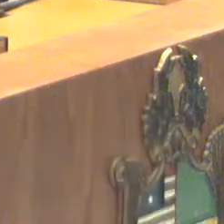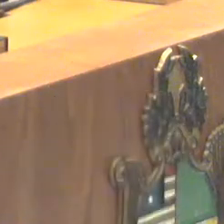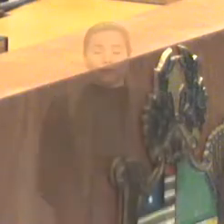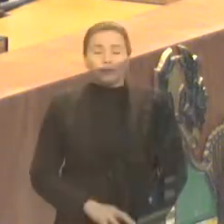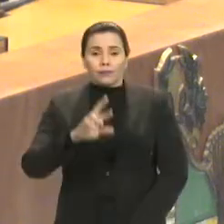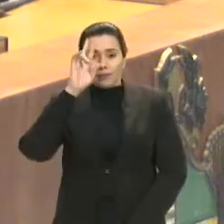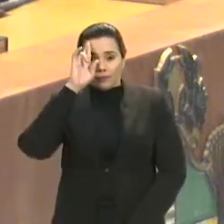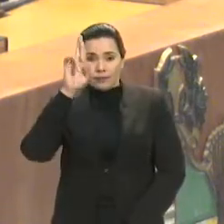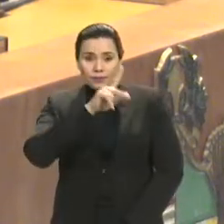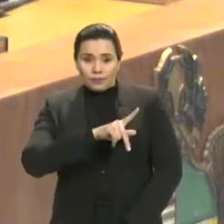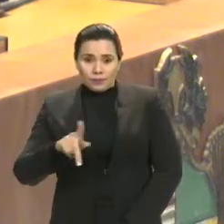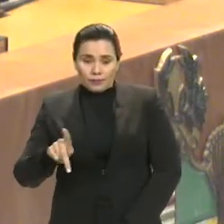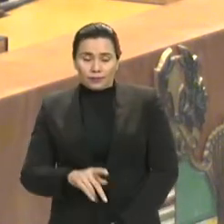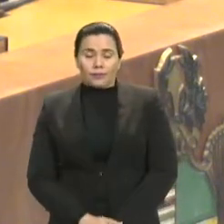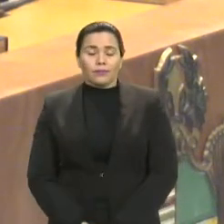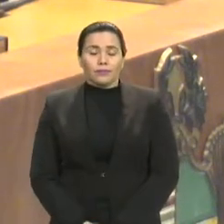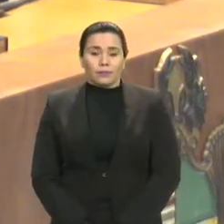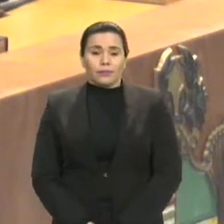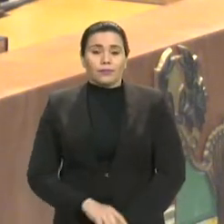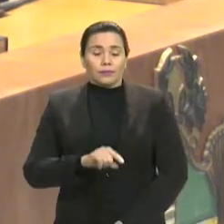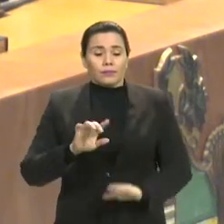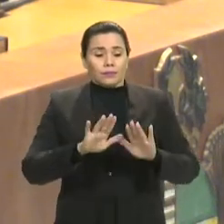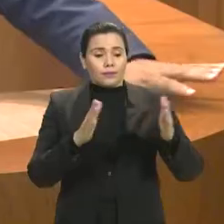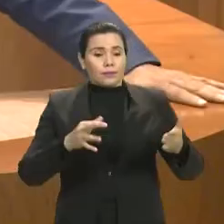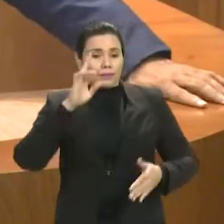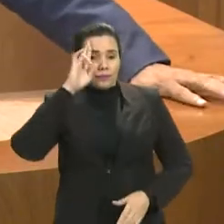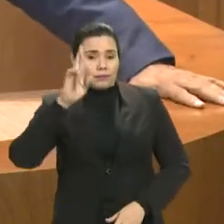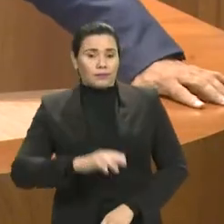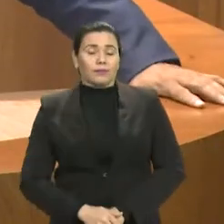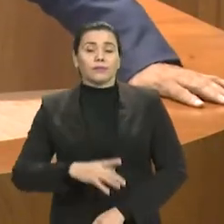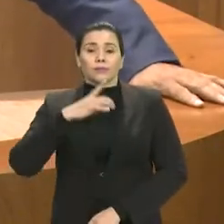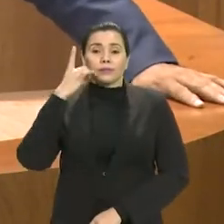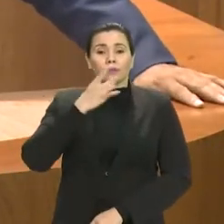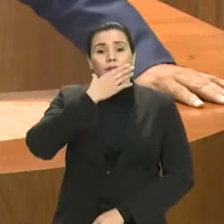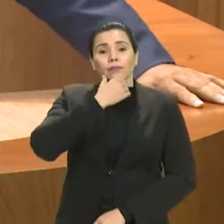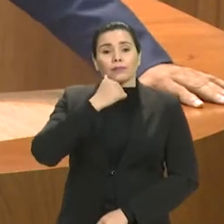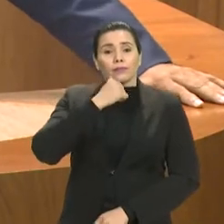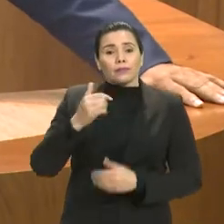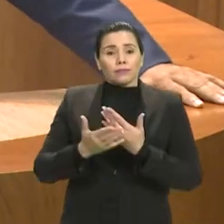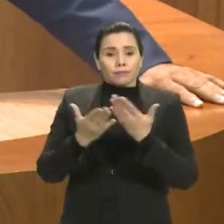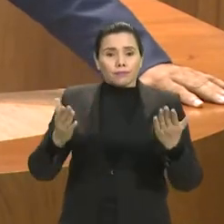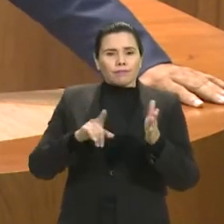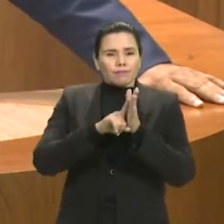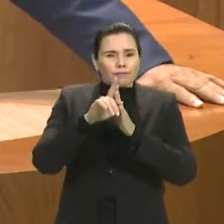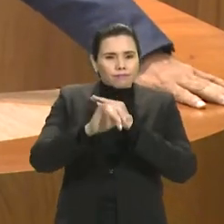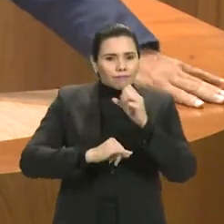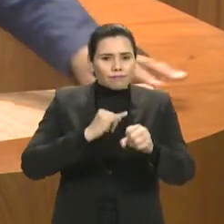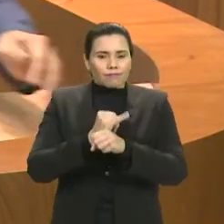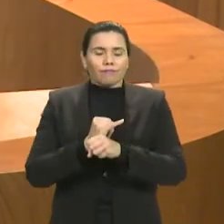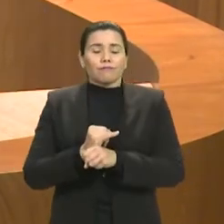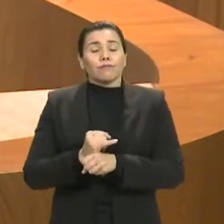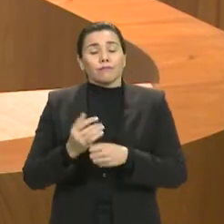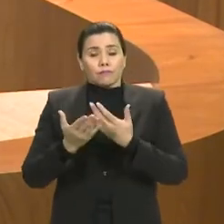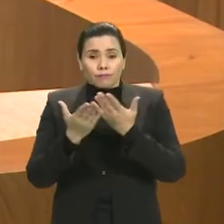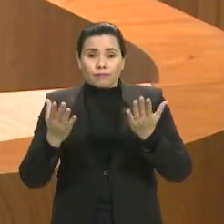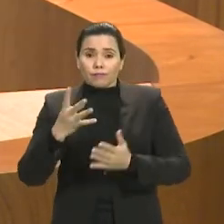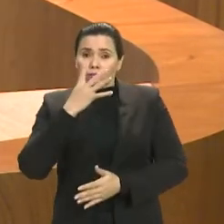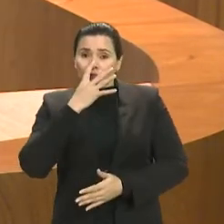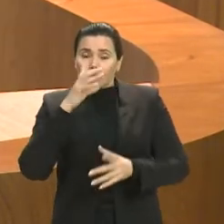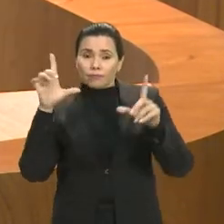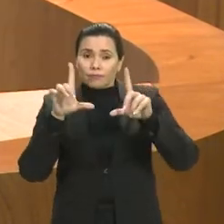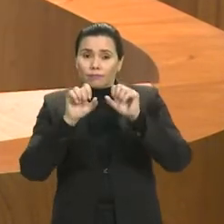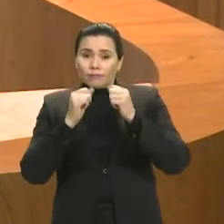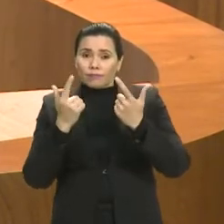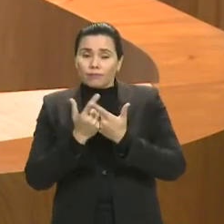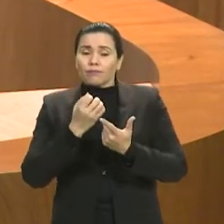Senhor presidente e demais membros da mesa, senhoras e senhores deputados, internautas, telespectadores que acompanham por meio da TV Assembleia, nosso